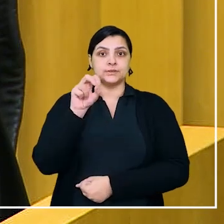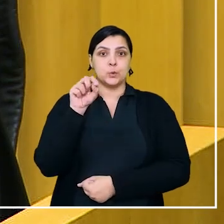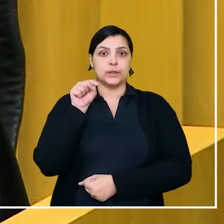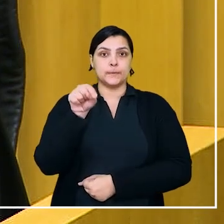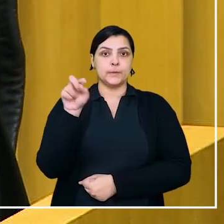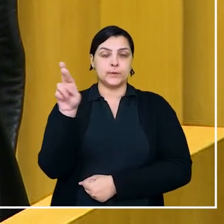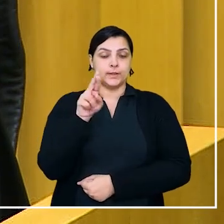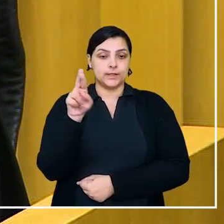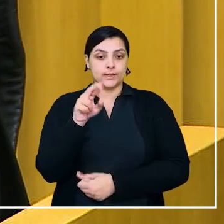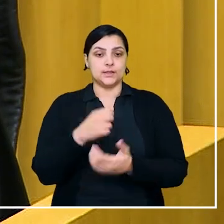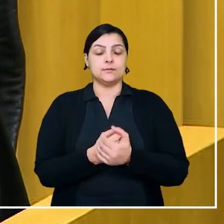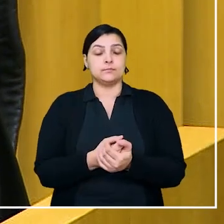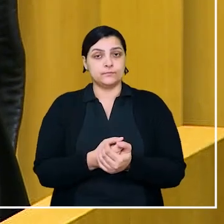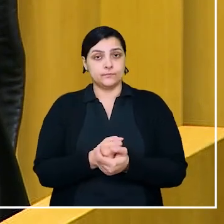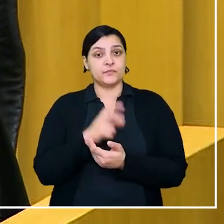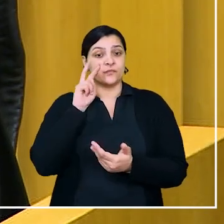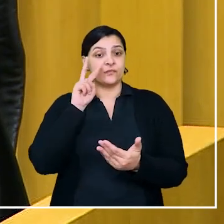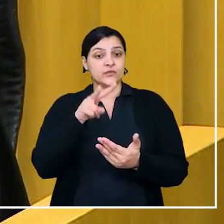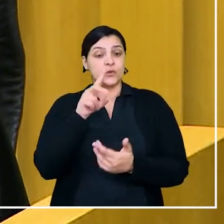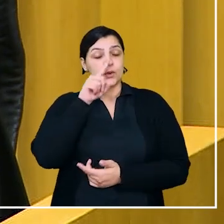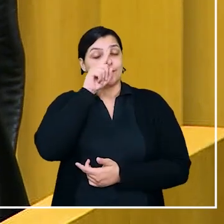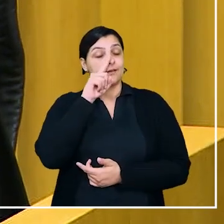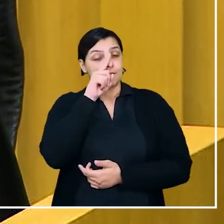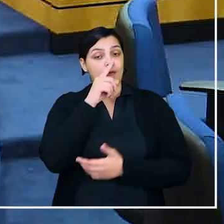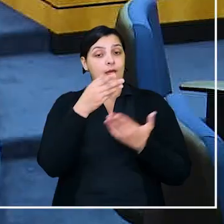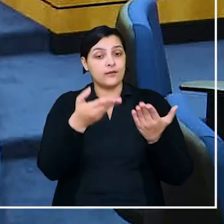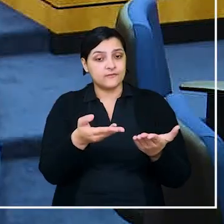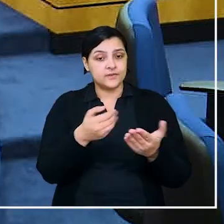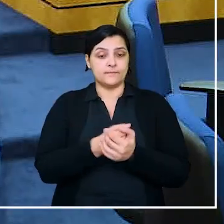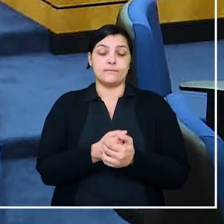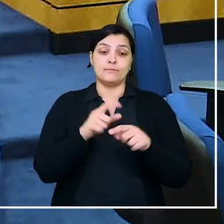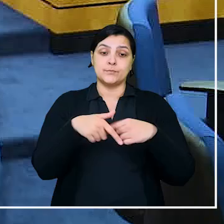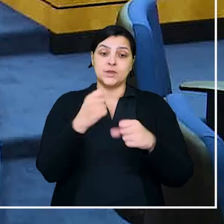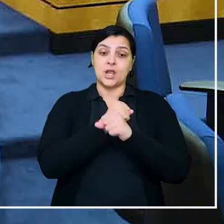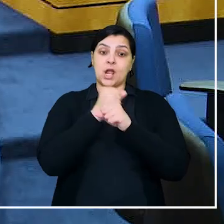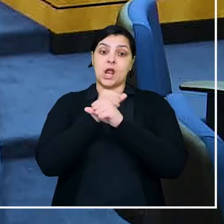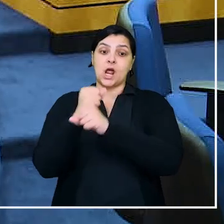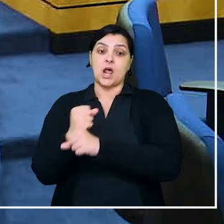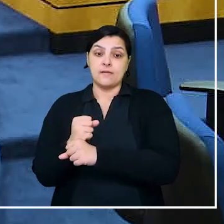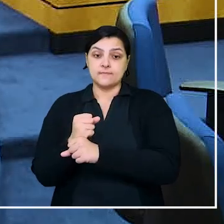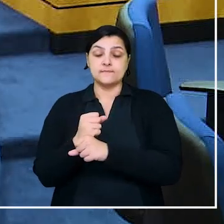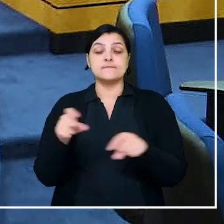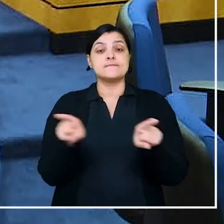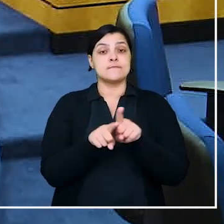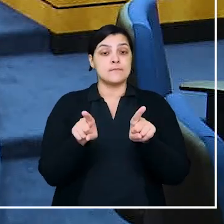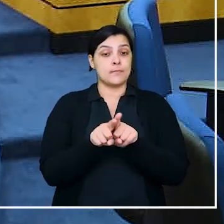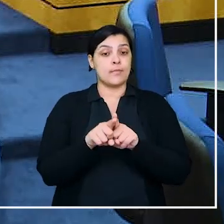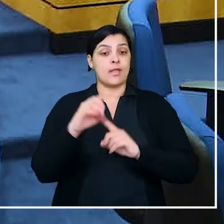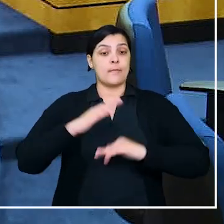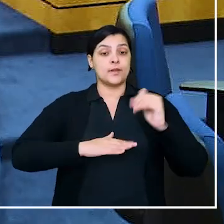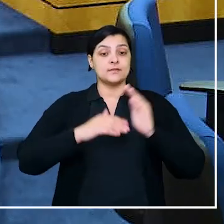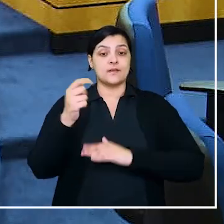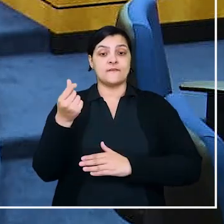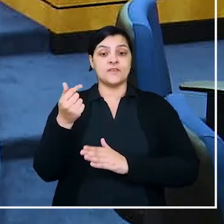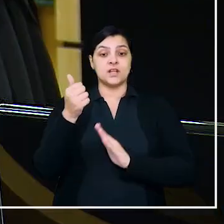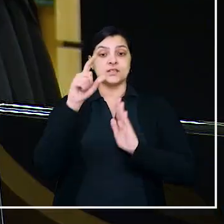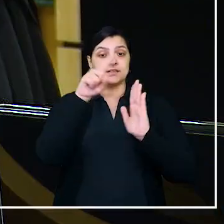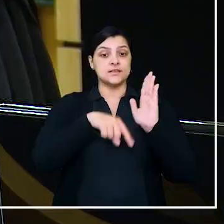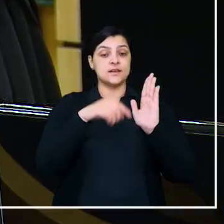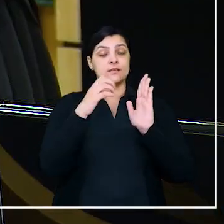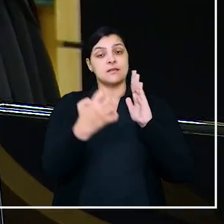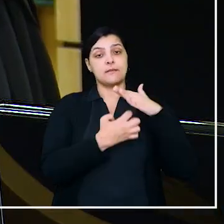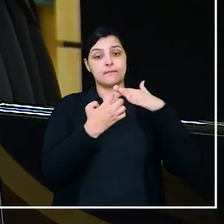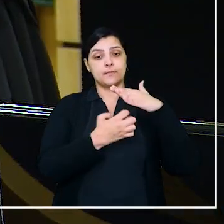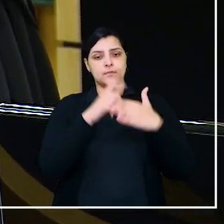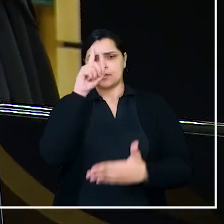mil, o relator levou em conta a gravidade do caso, a extensão severa do dano e a capacidade financeira da empresa.